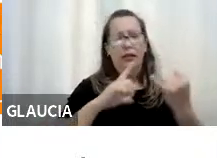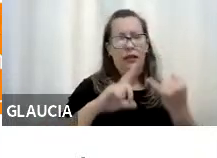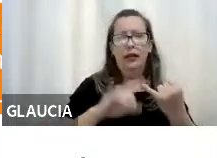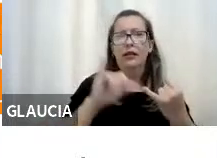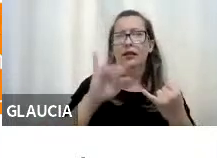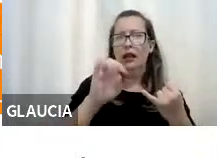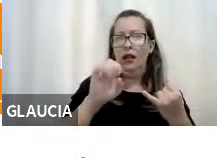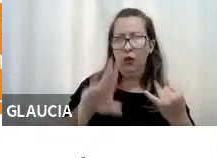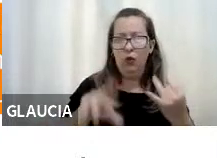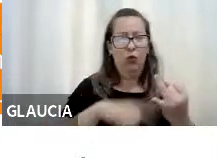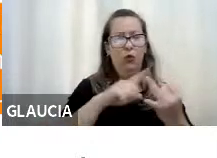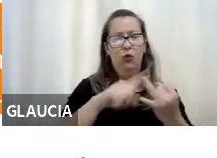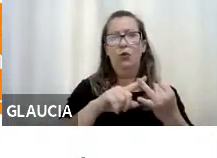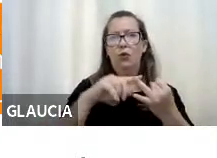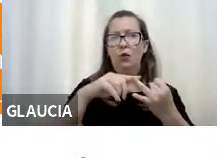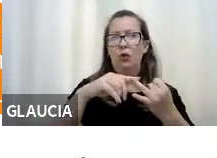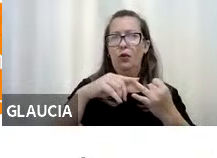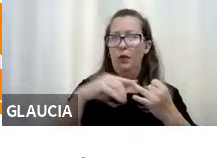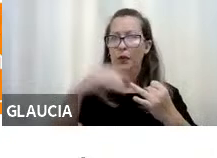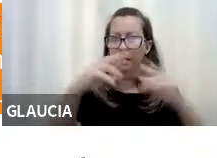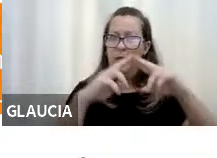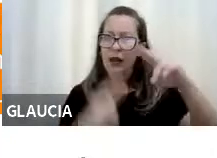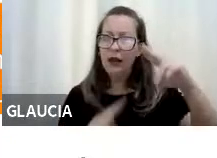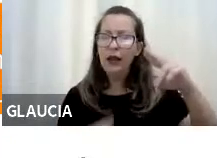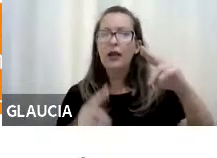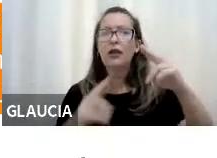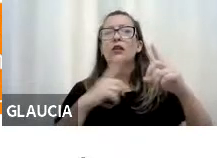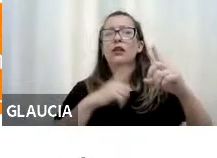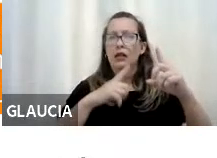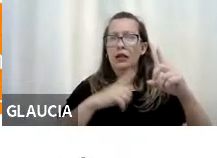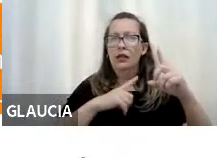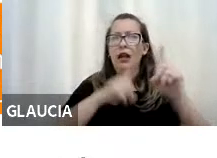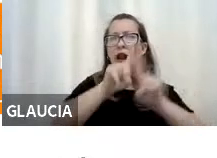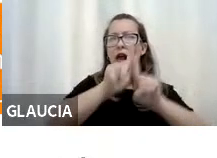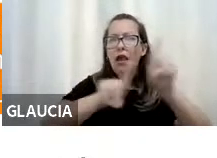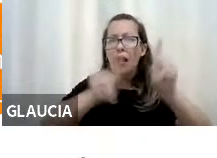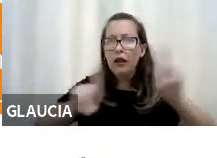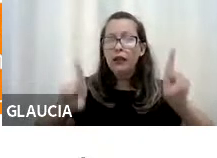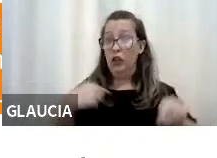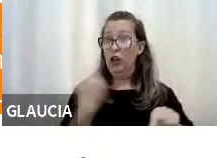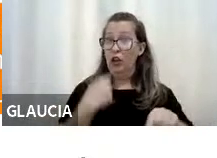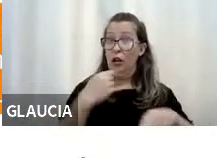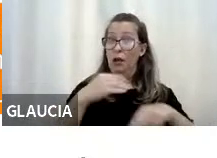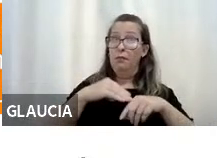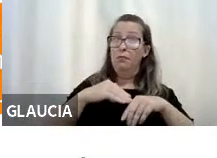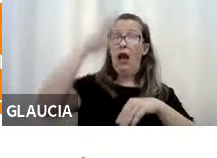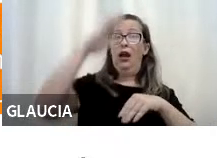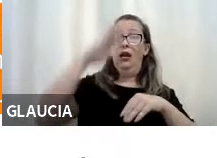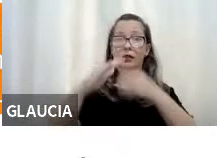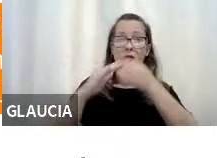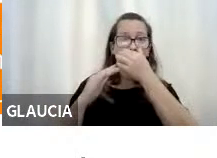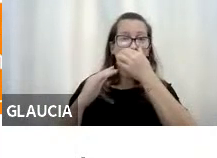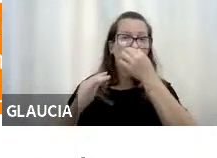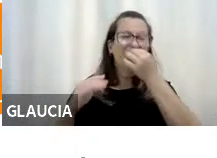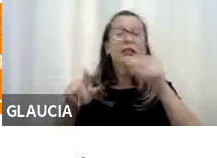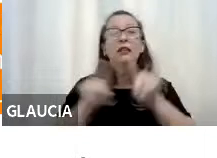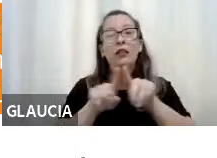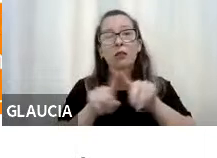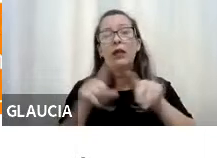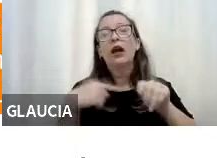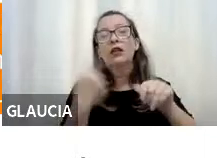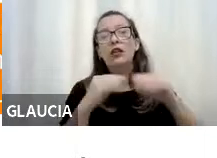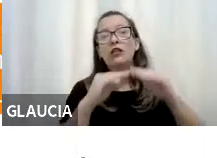Bradesco. A gente está com um índice de positividade maior que grandes bancos de varejo e um ponto abaixo das